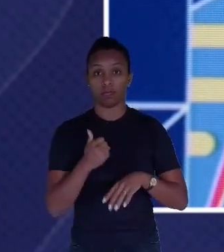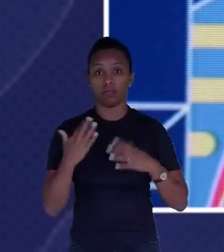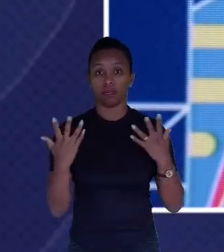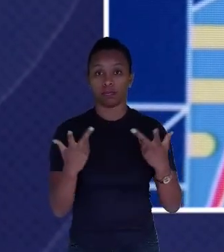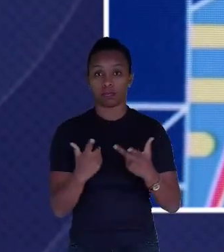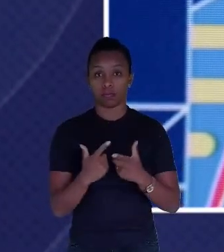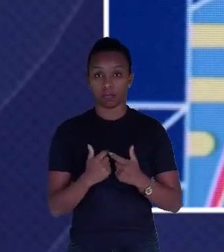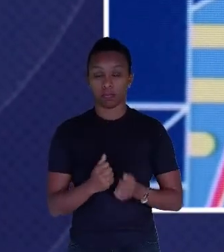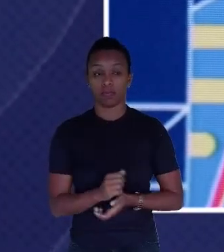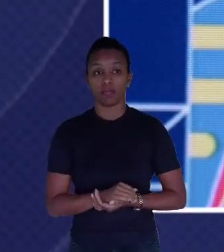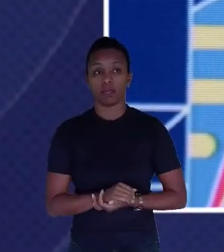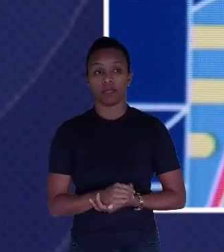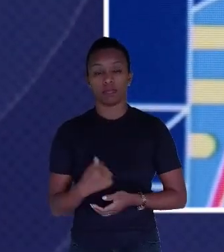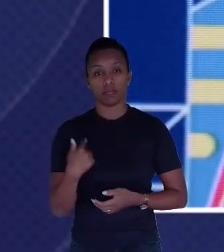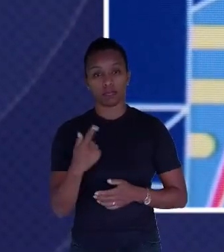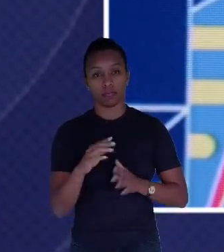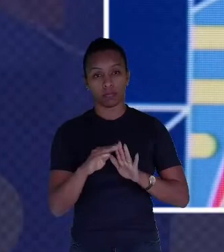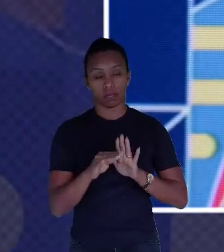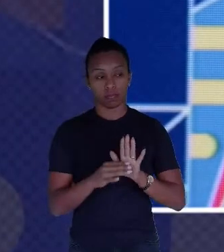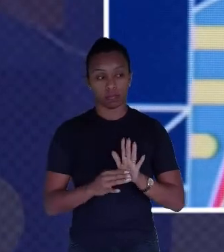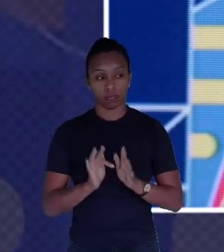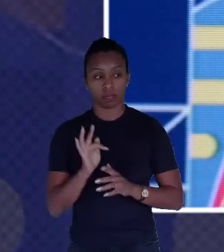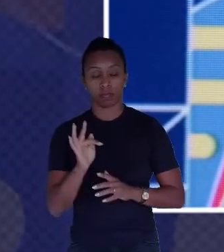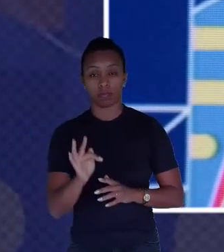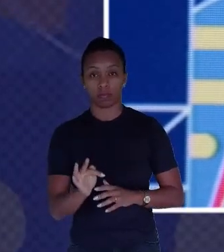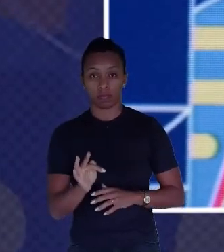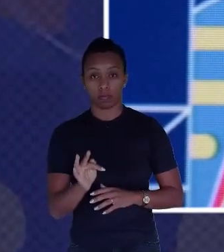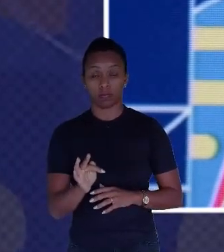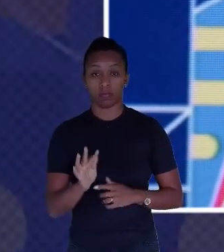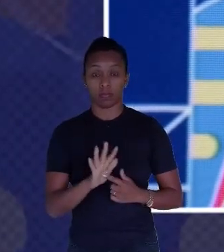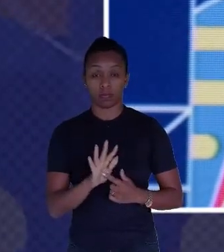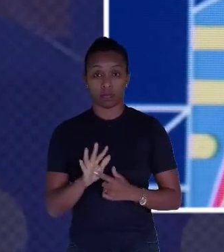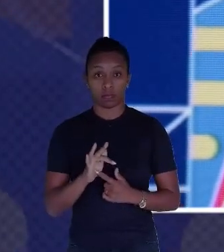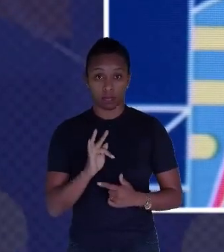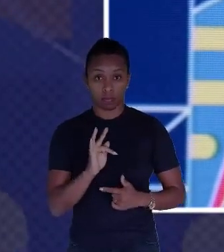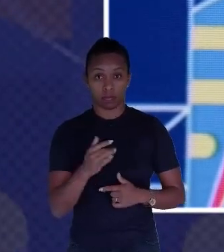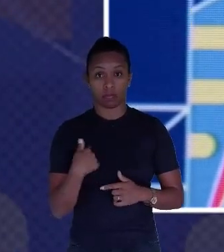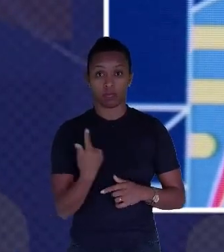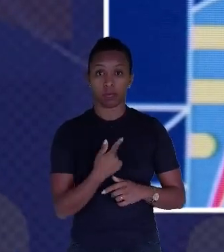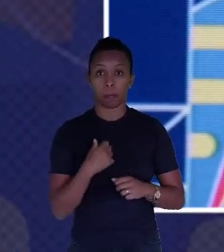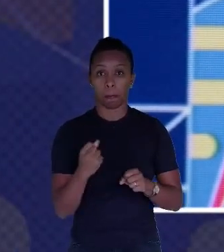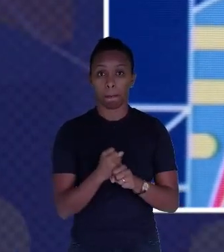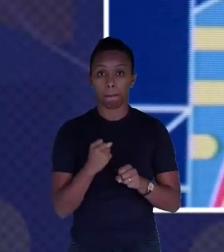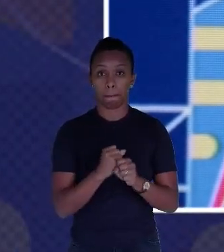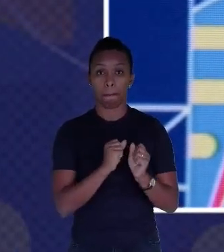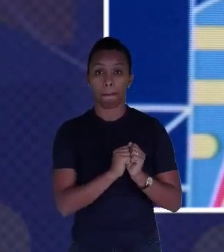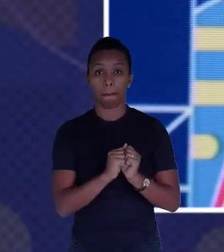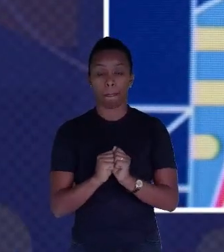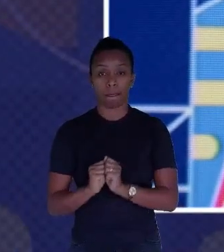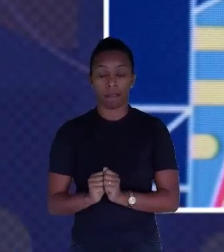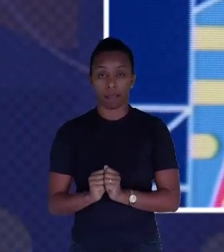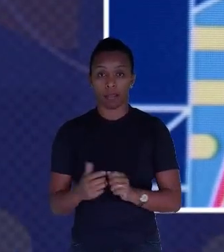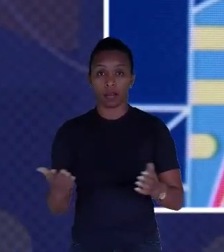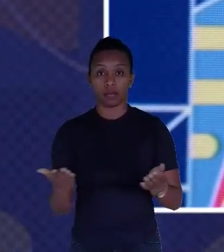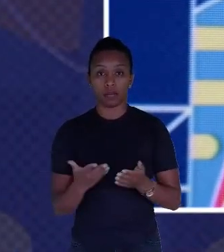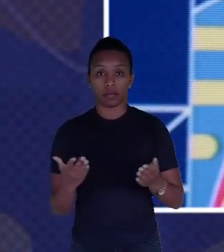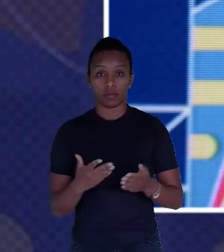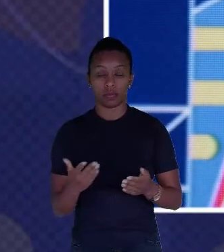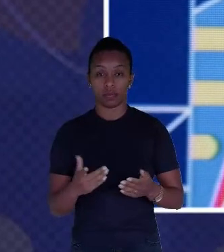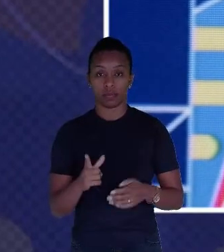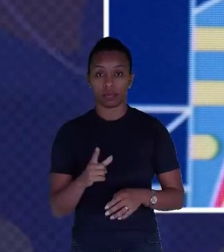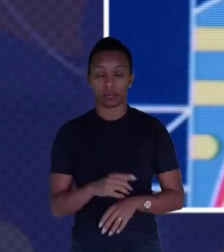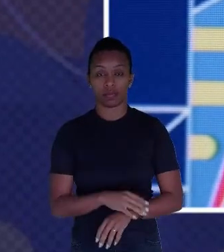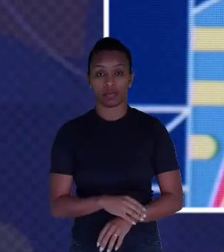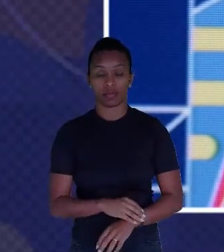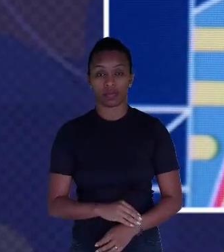melhor qualidade como tudo nossa agenda de futuros aí Posta é o futuro que a gente vai construir junto e agora a gente